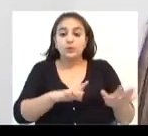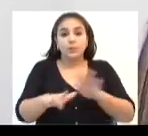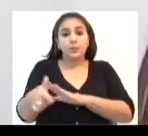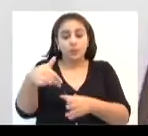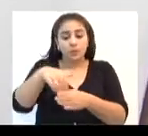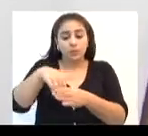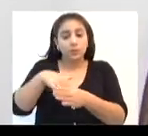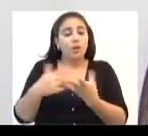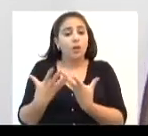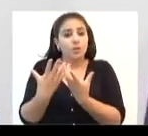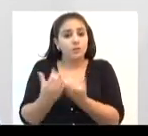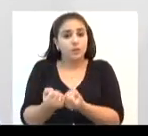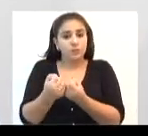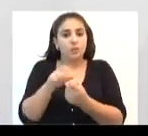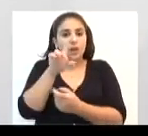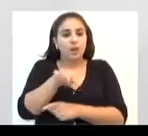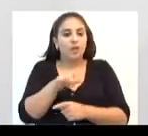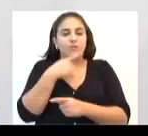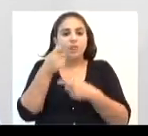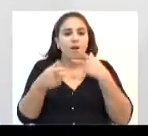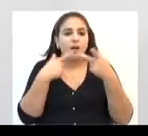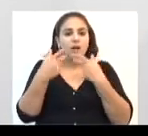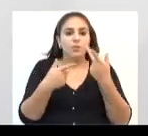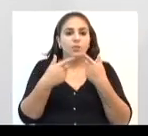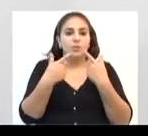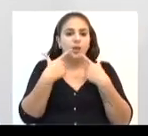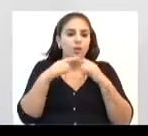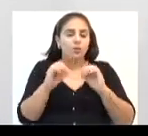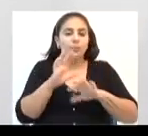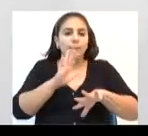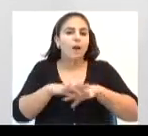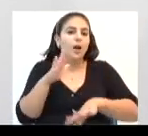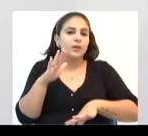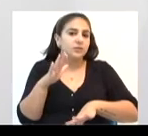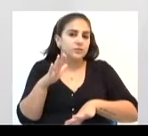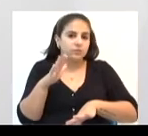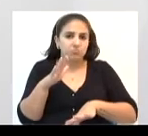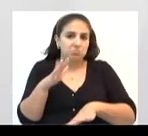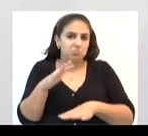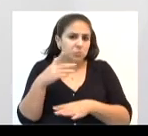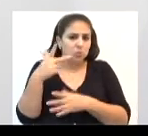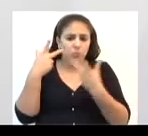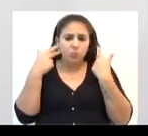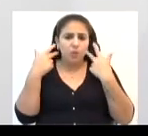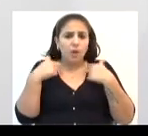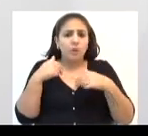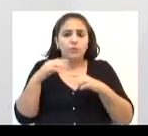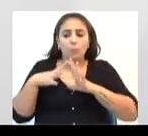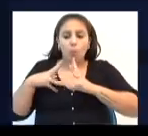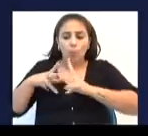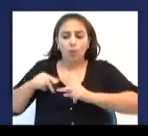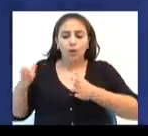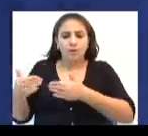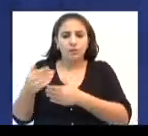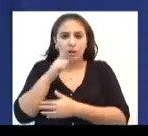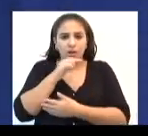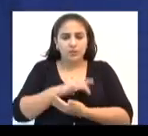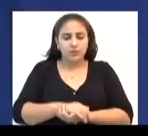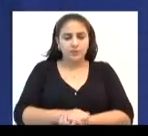é um projeto que trata, num linguajar mais popular, da limpeza das caixas de água no município de Passo Fundo.